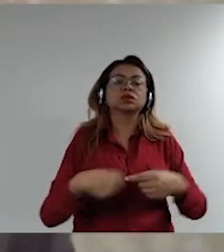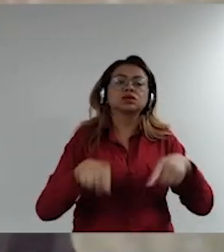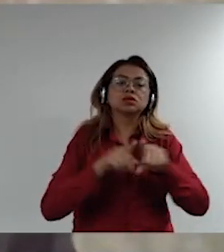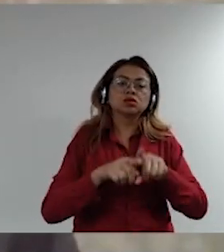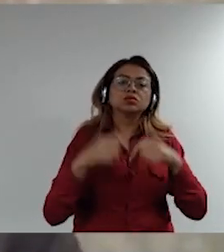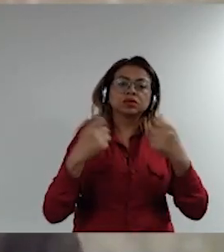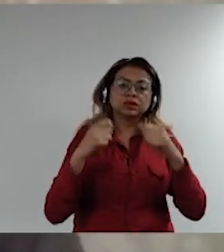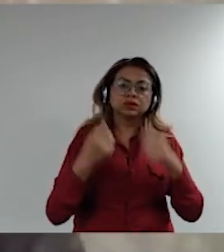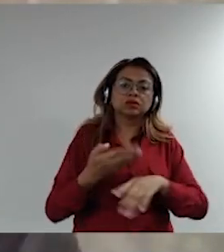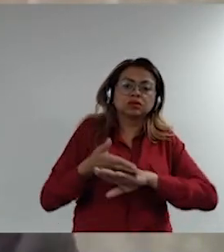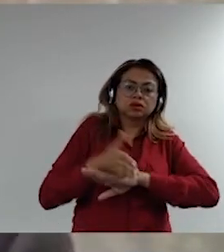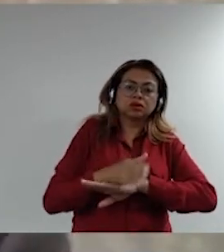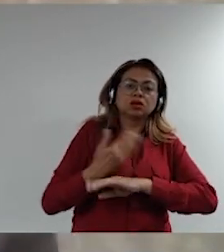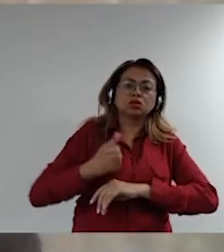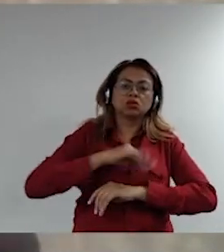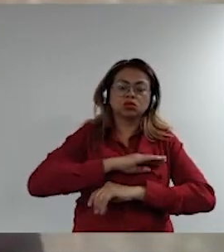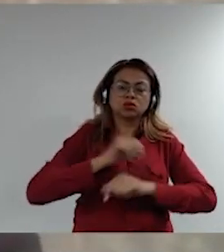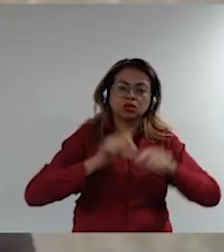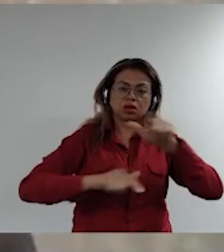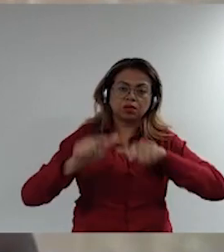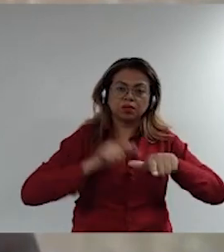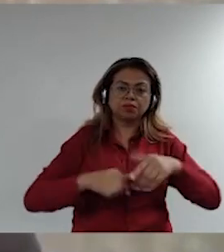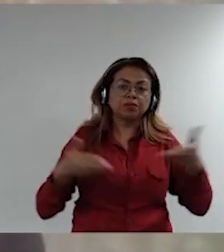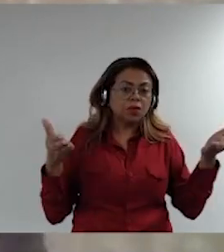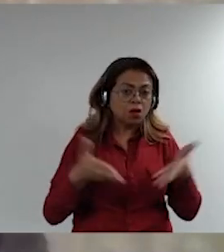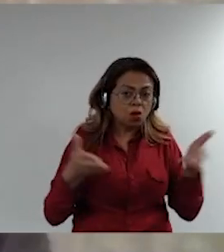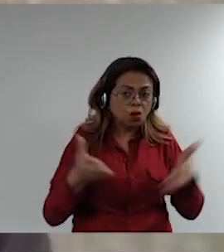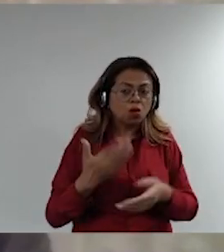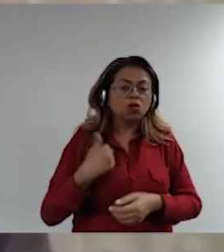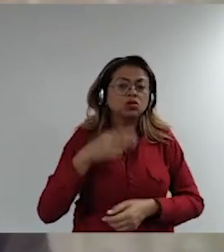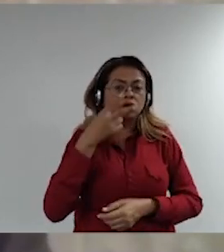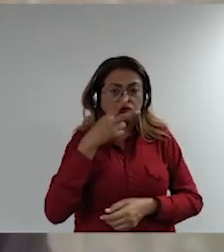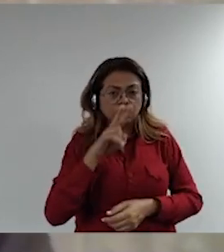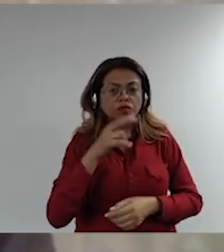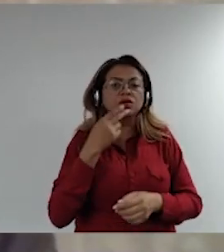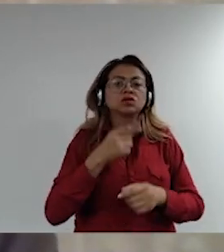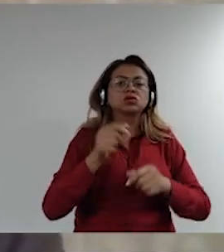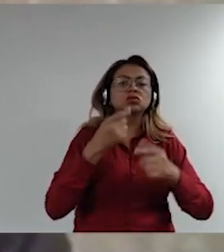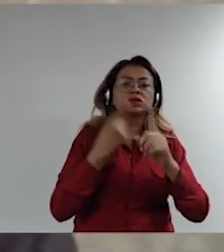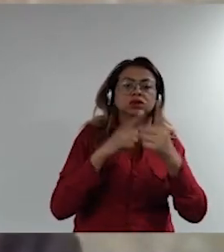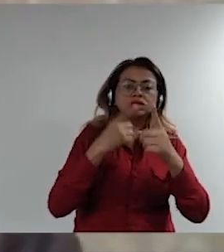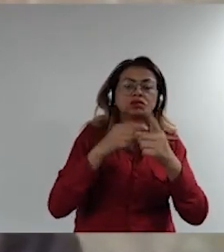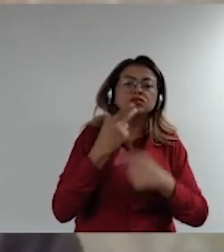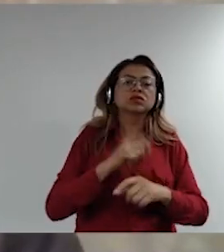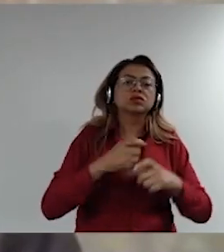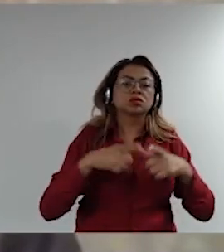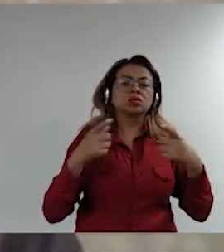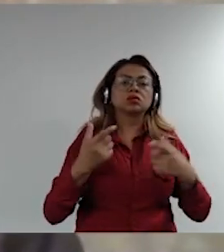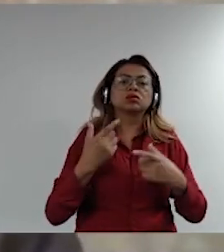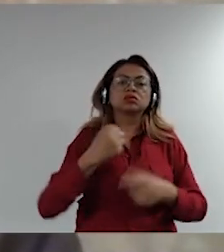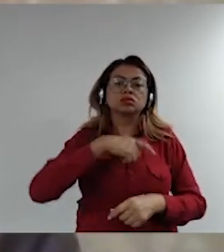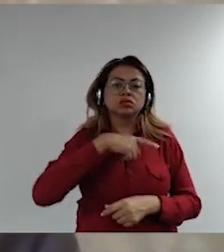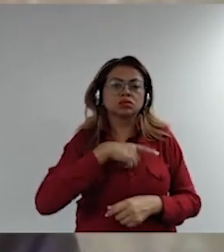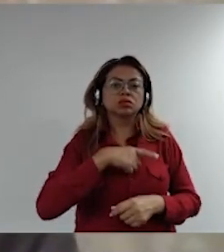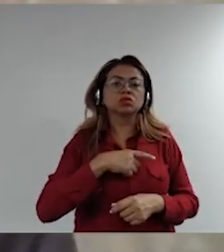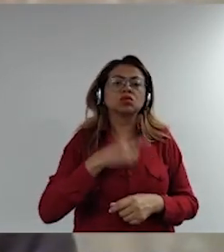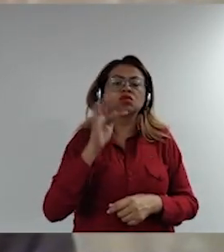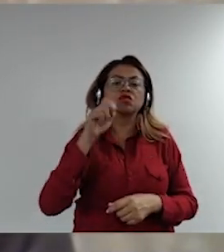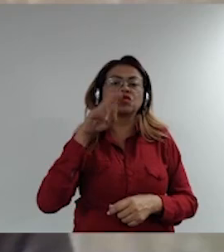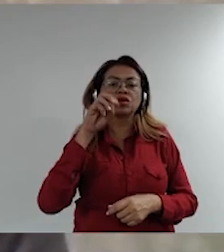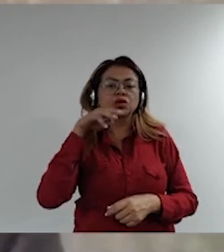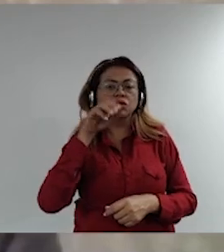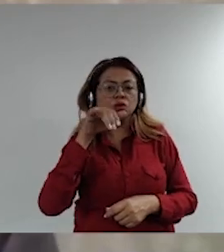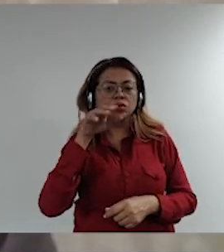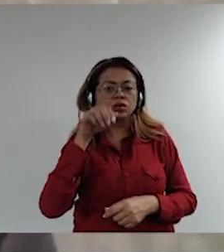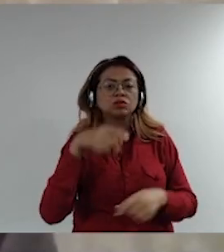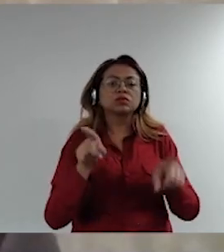trabalho. Então, hoje eu vejo que o desafio é grande. Nós temos o fenômeno também